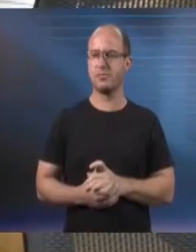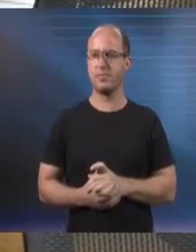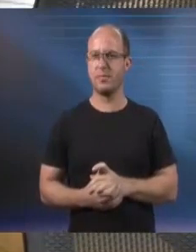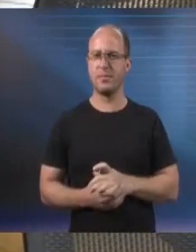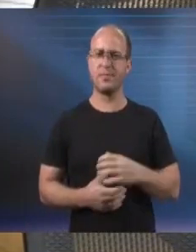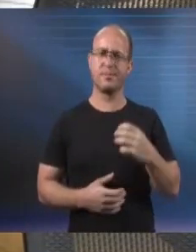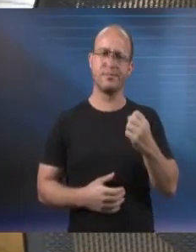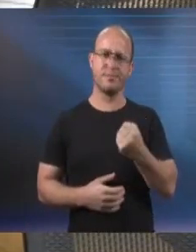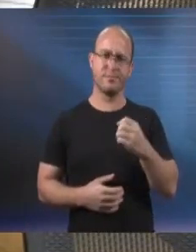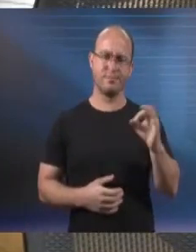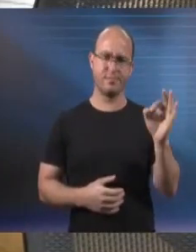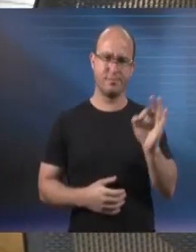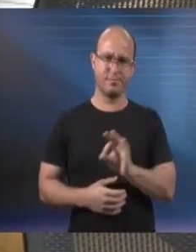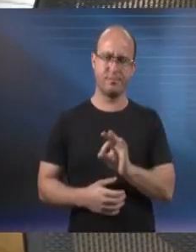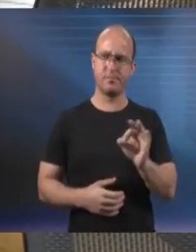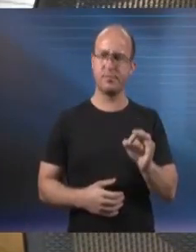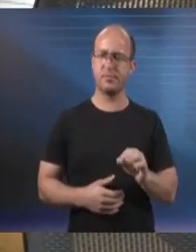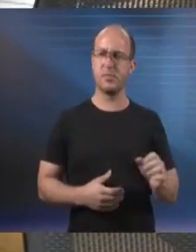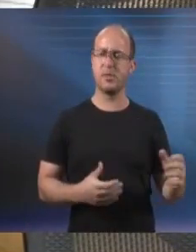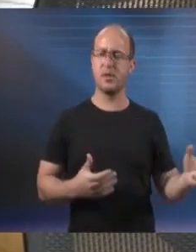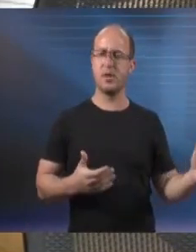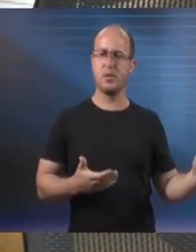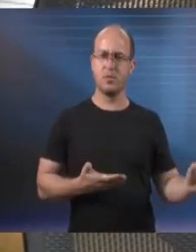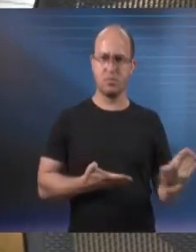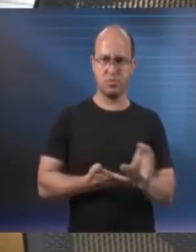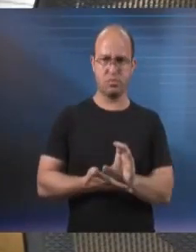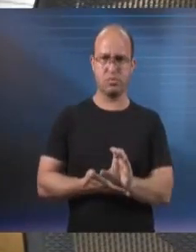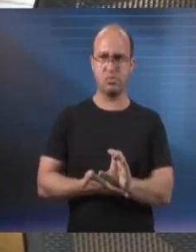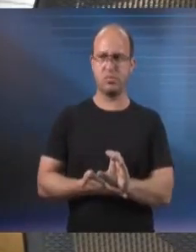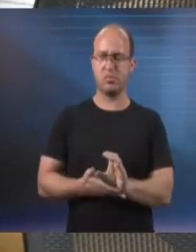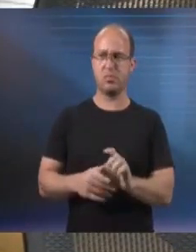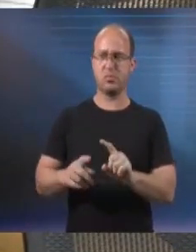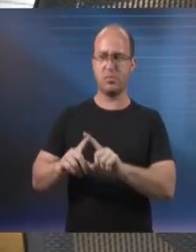80% do recurso alocado